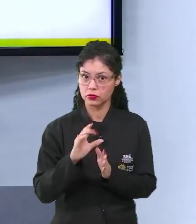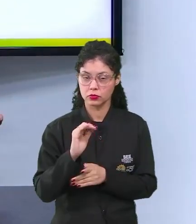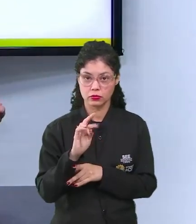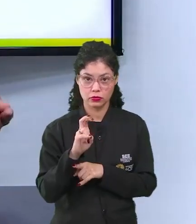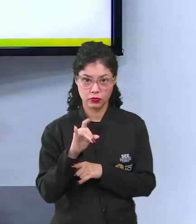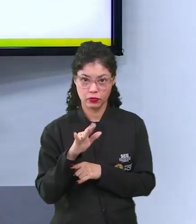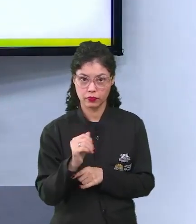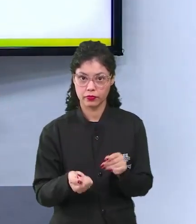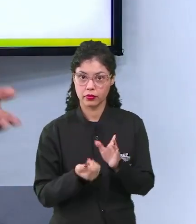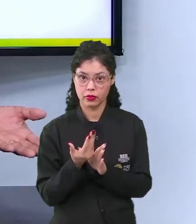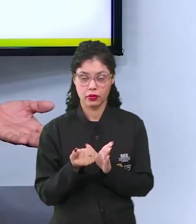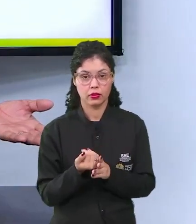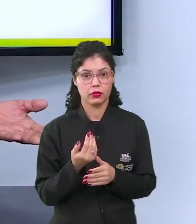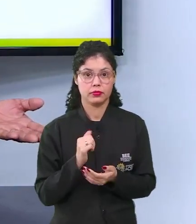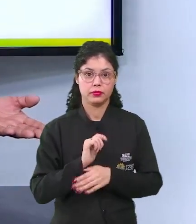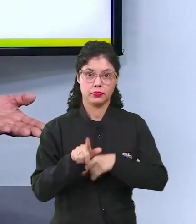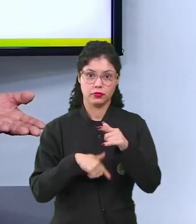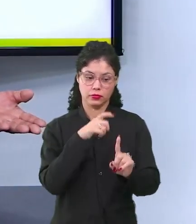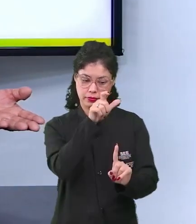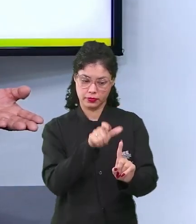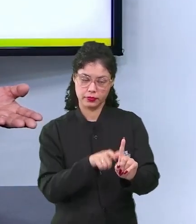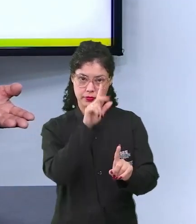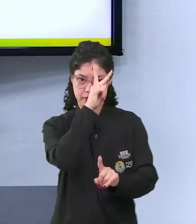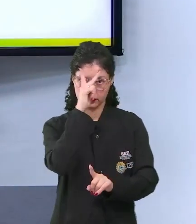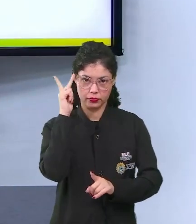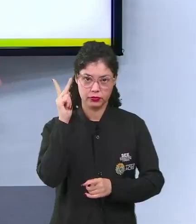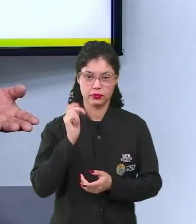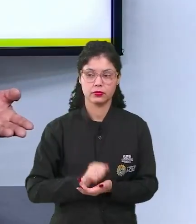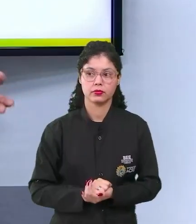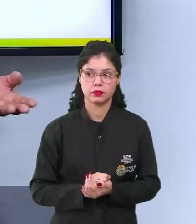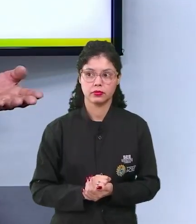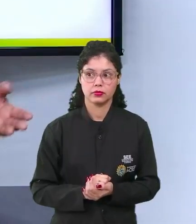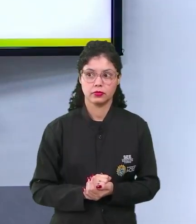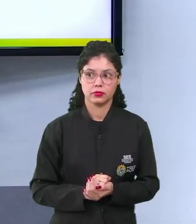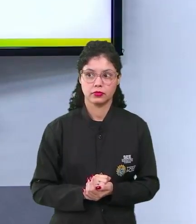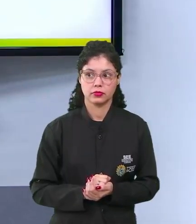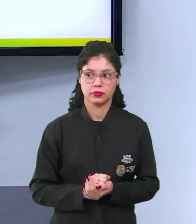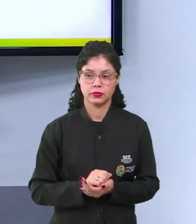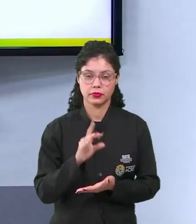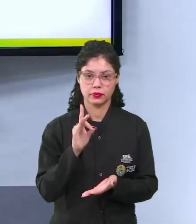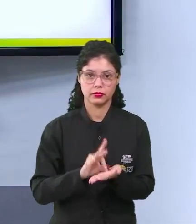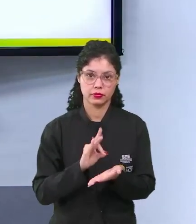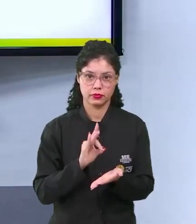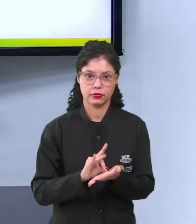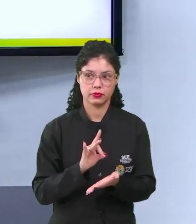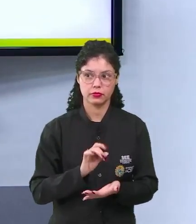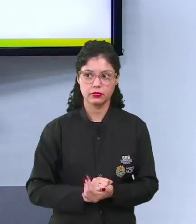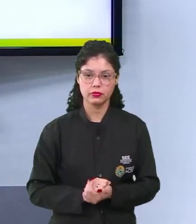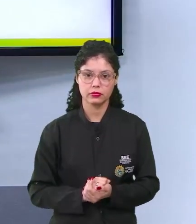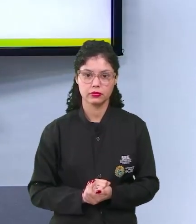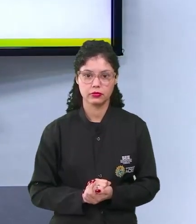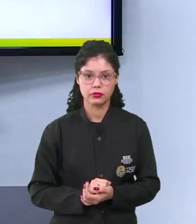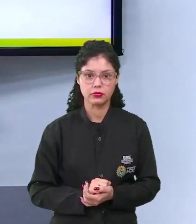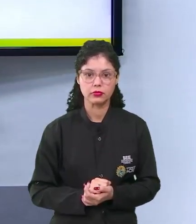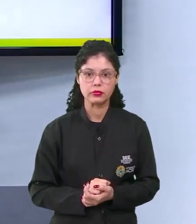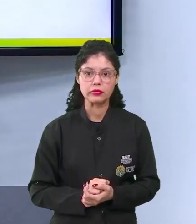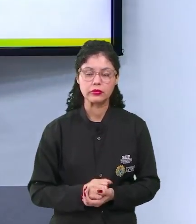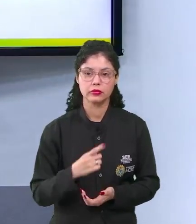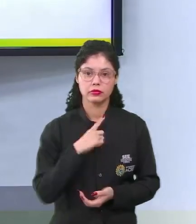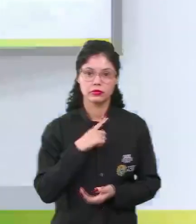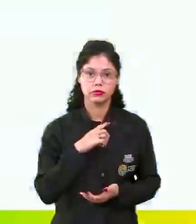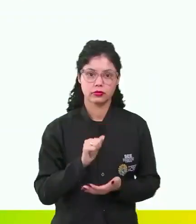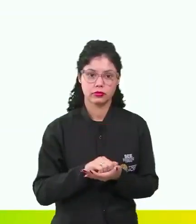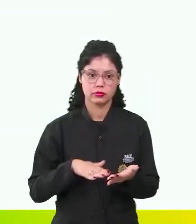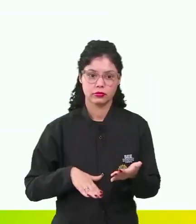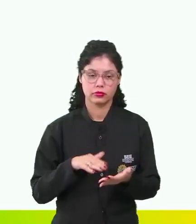quem produz são os trabalhadores. Isso é a pura verdade. Bom, então agora nós temos aí